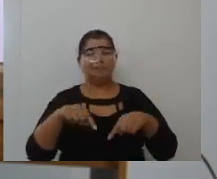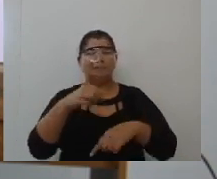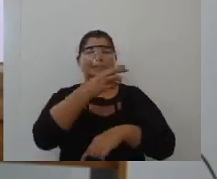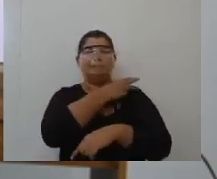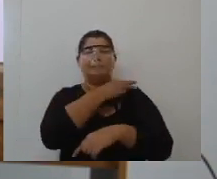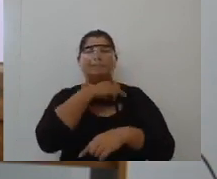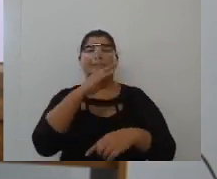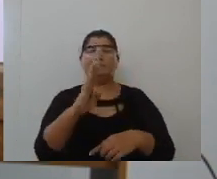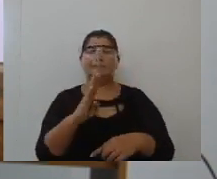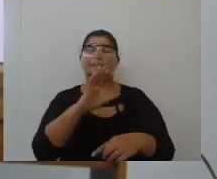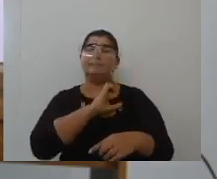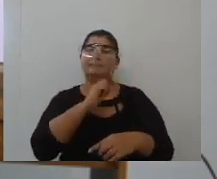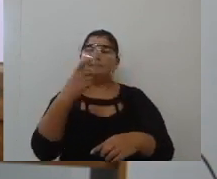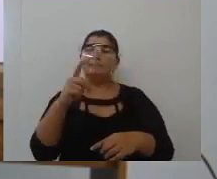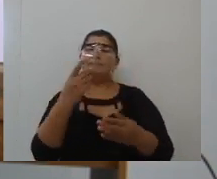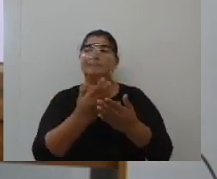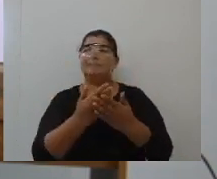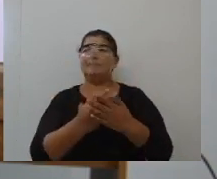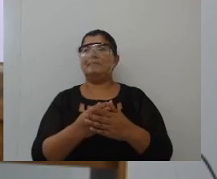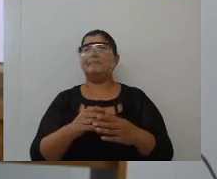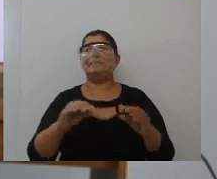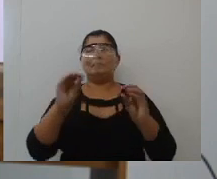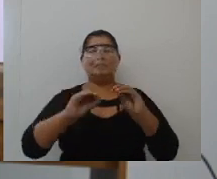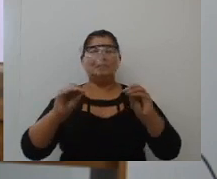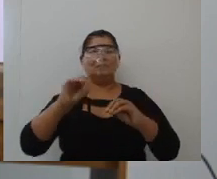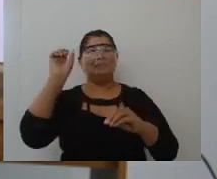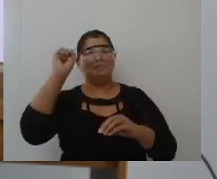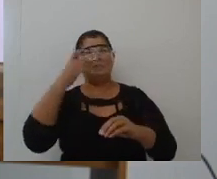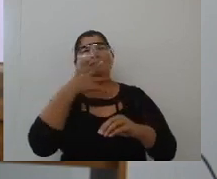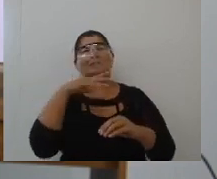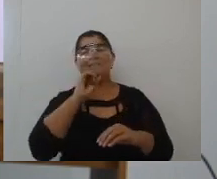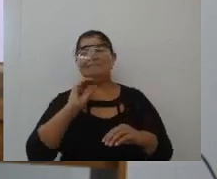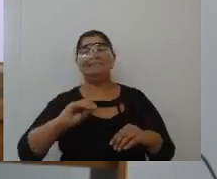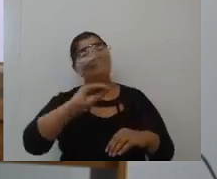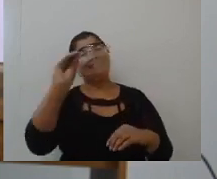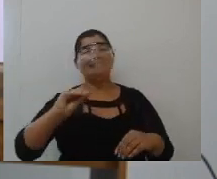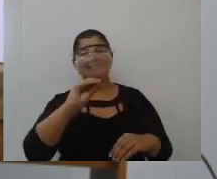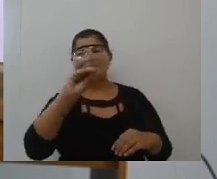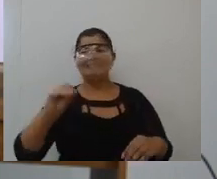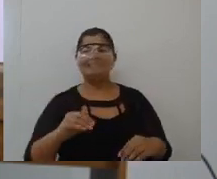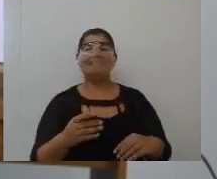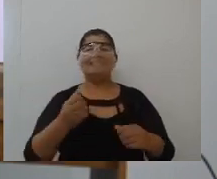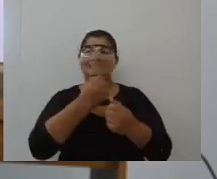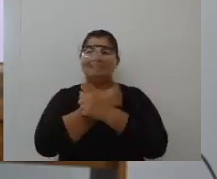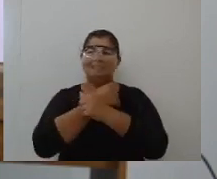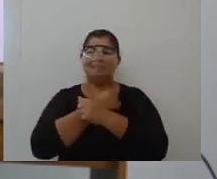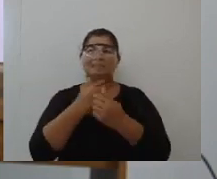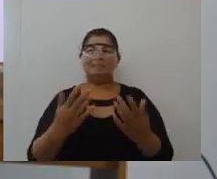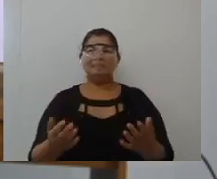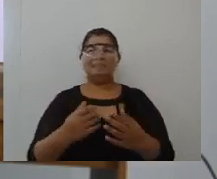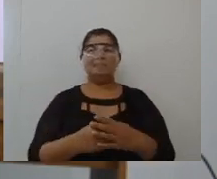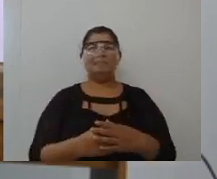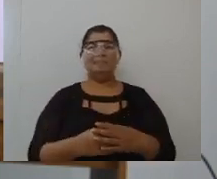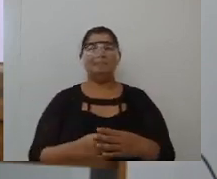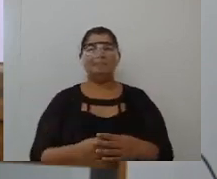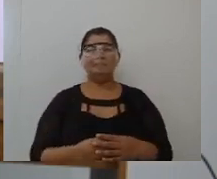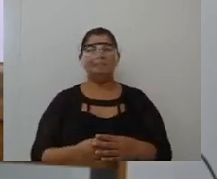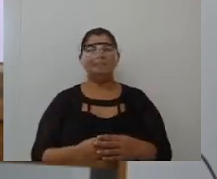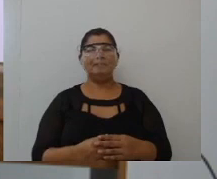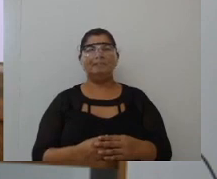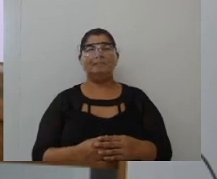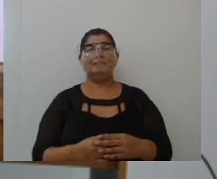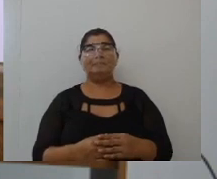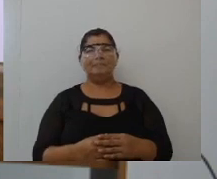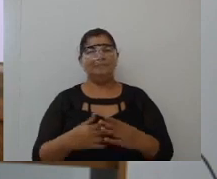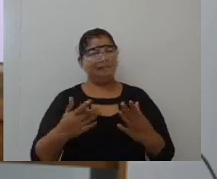B. Amo suas aulas. E para a Xuxa também, né? Um beijo para a mãe, para o pai, para a Xuxa. Um abraço, viu, Danilo? Olha, deixa eu ver se tem mais alguma mensagem.